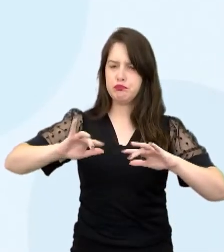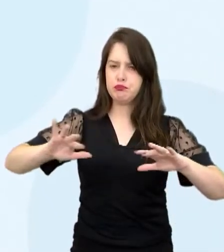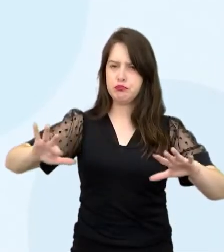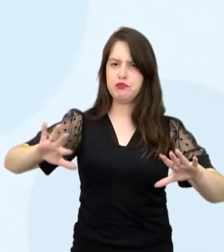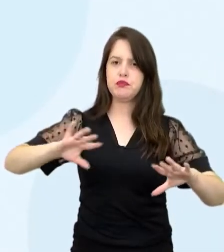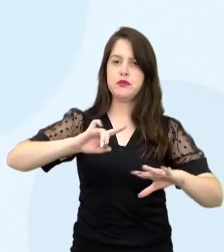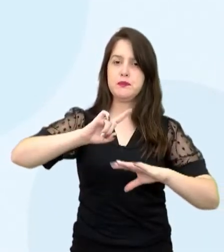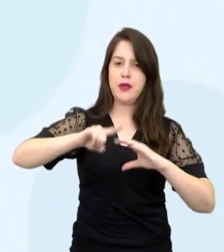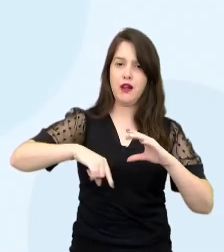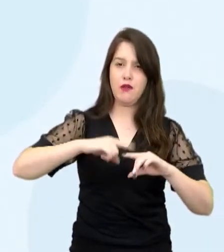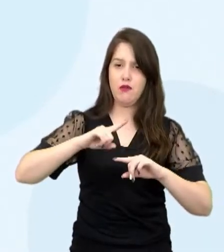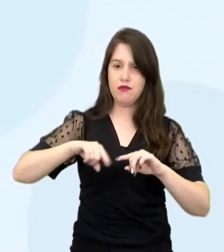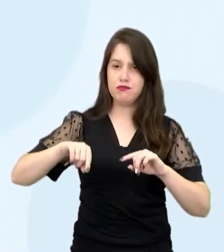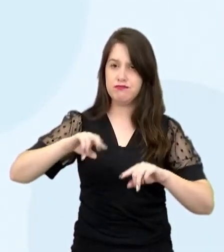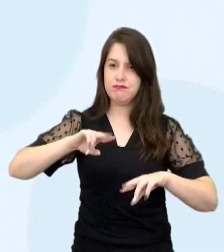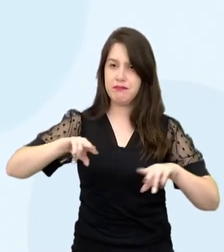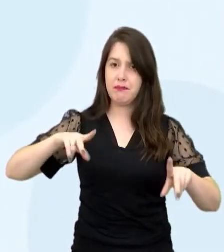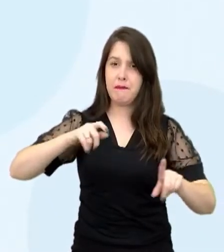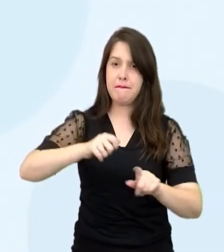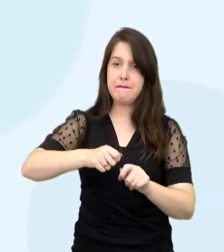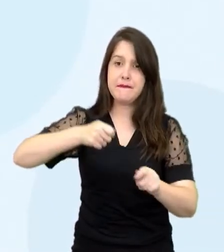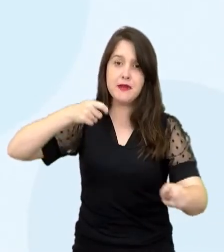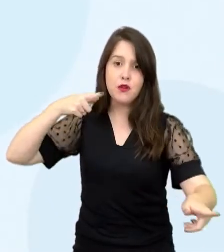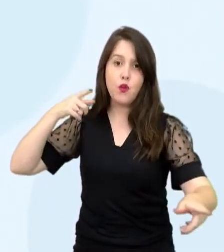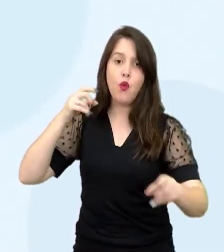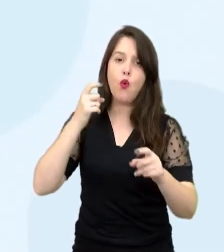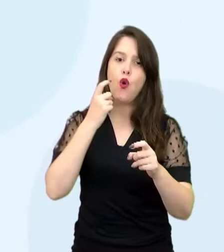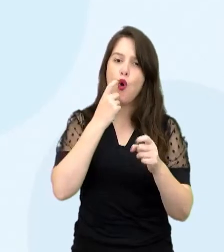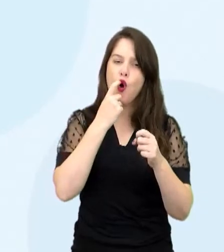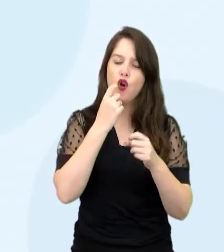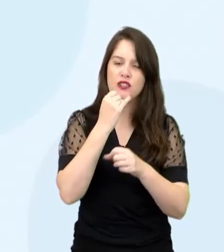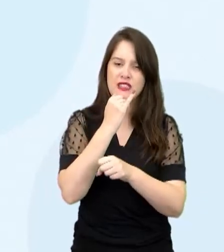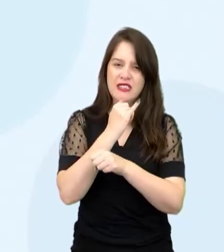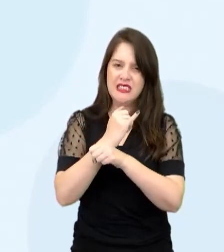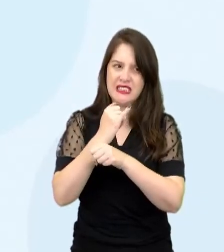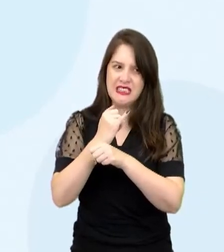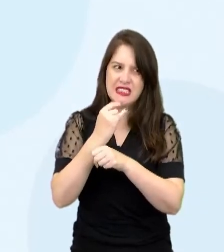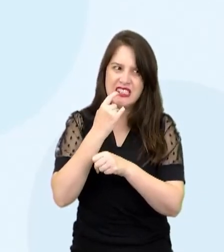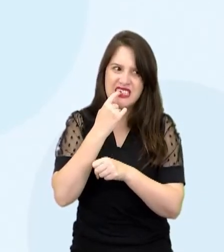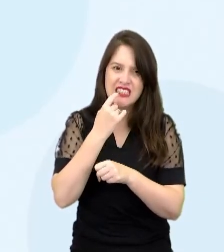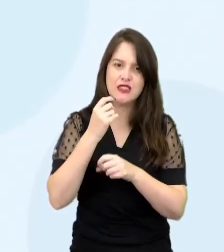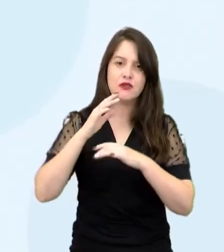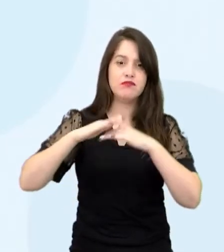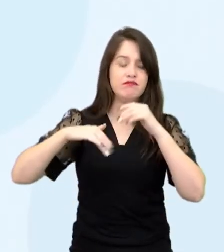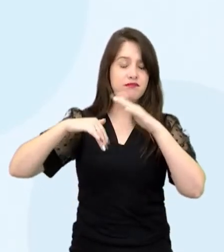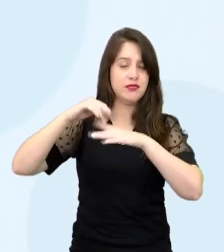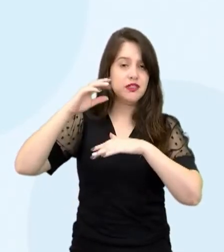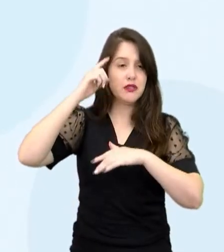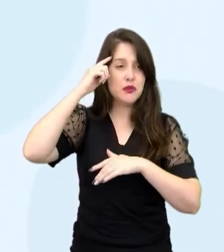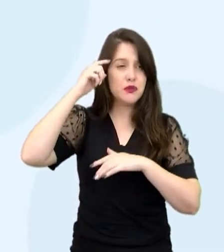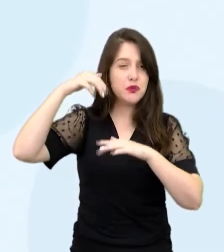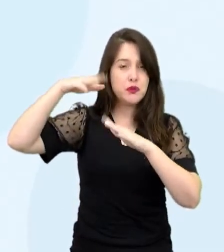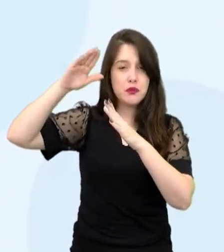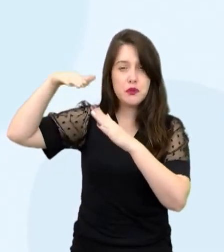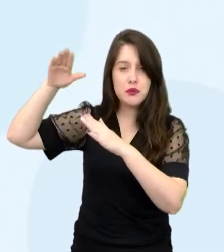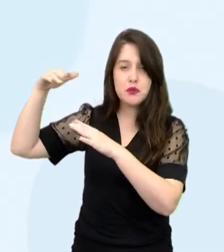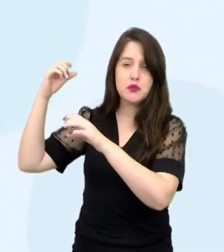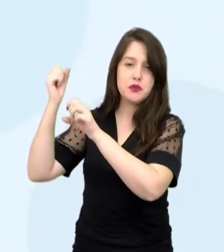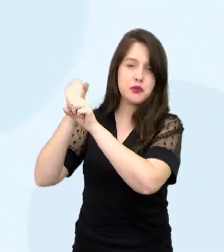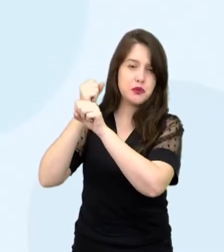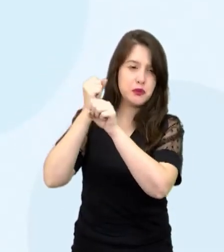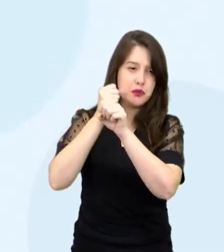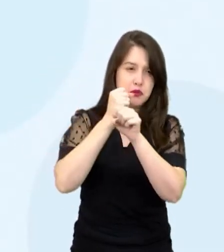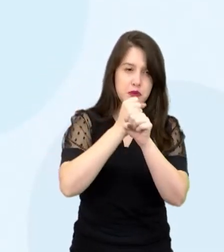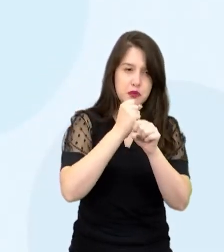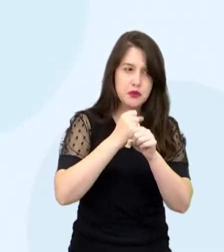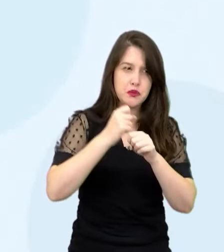pedra, marfim, osso, já desenvolveu a pintura e a escultura, maior desenvolvimento do